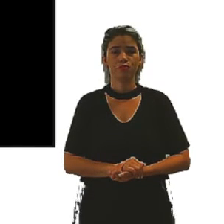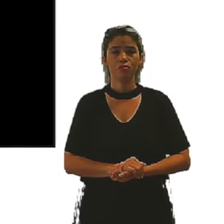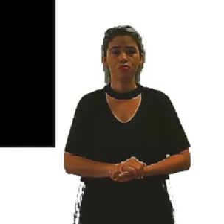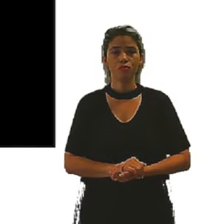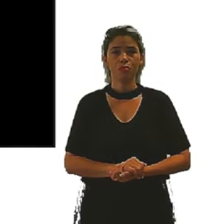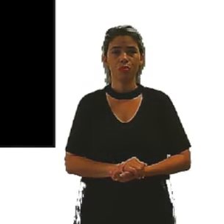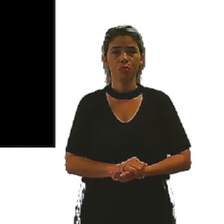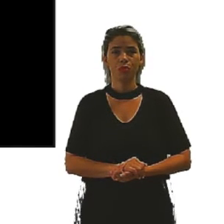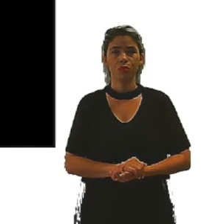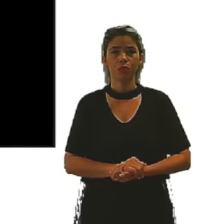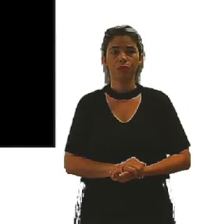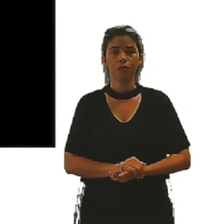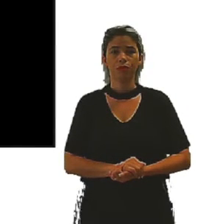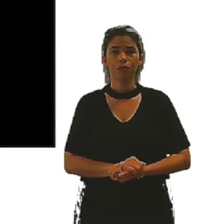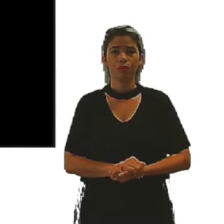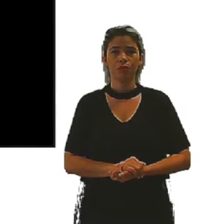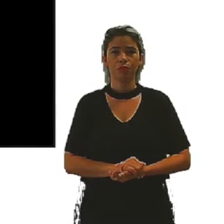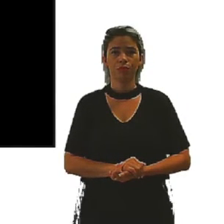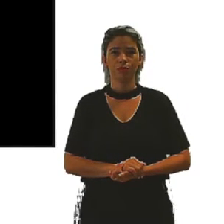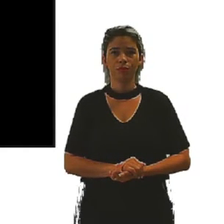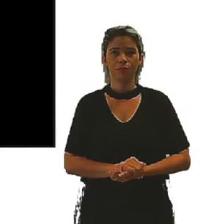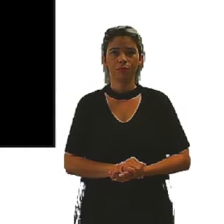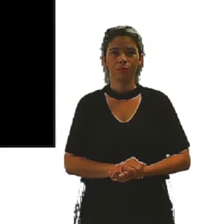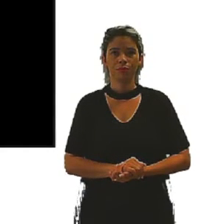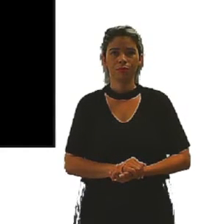O próximo, por favor.